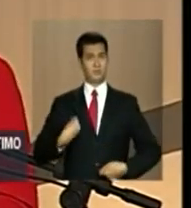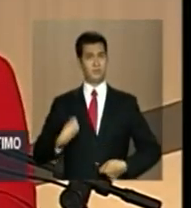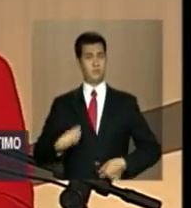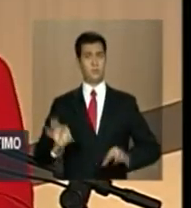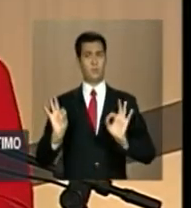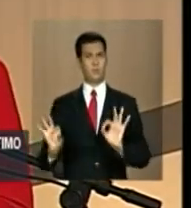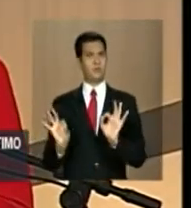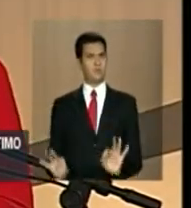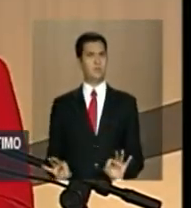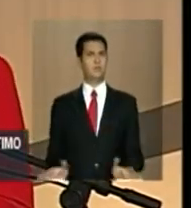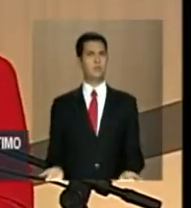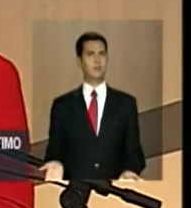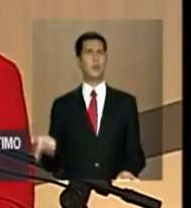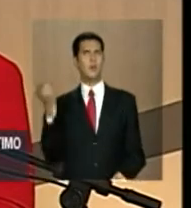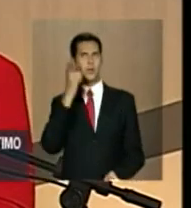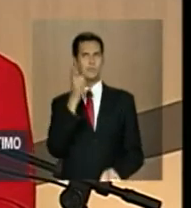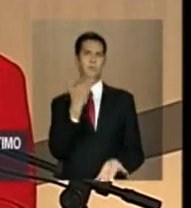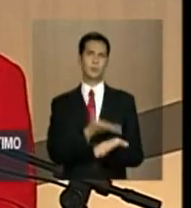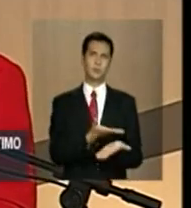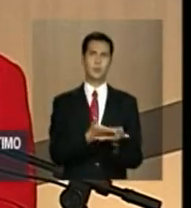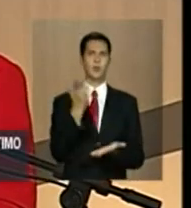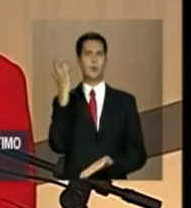As pessoas precisam disso.